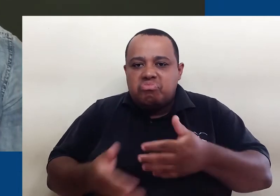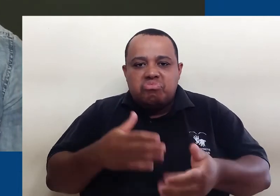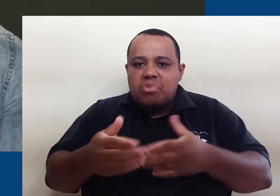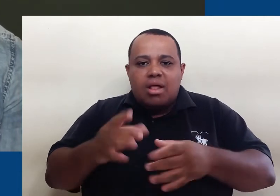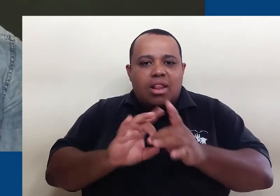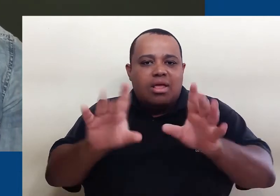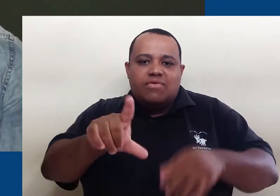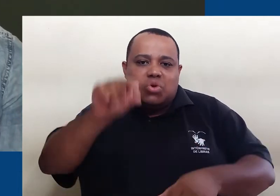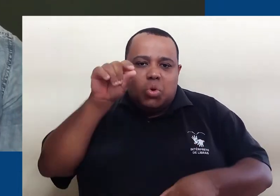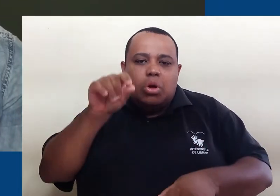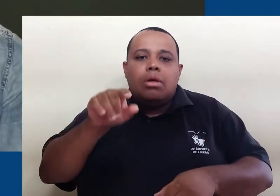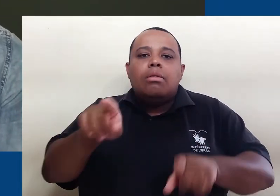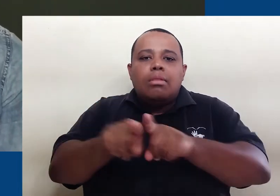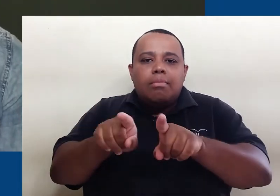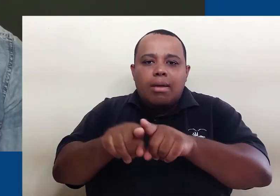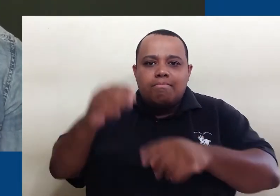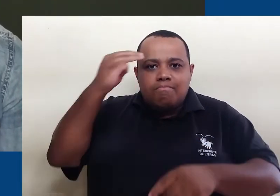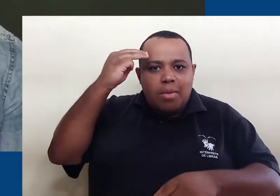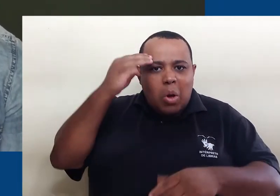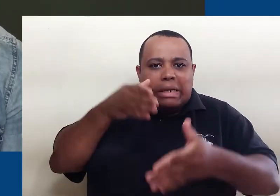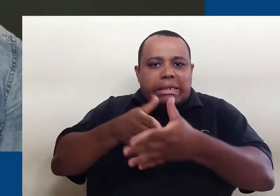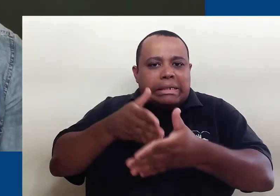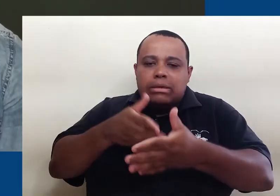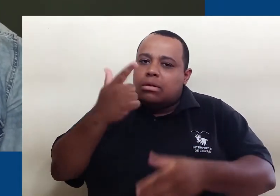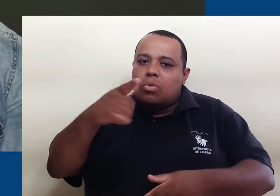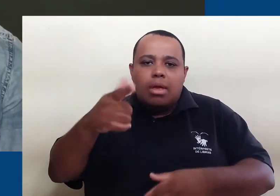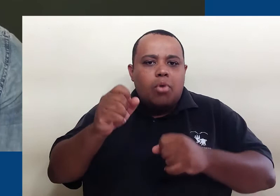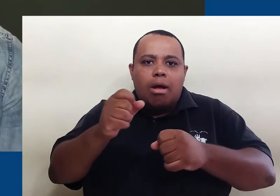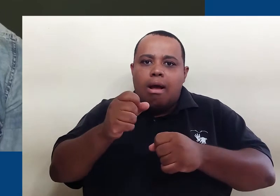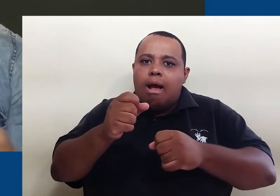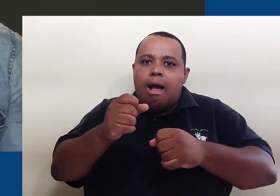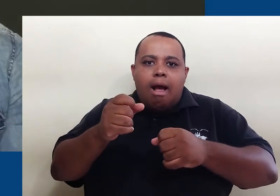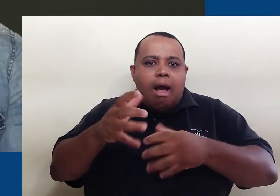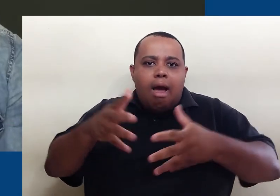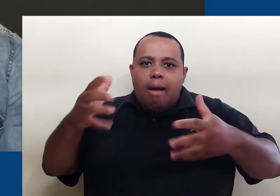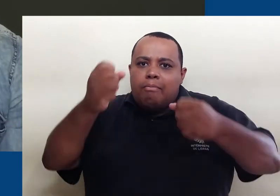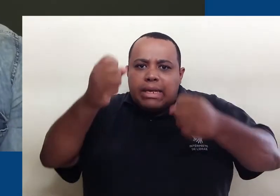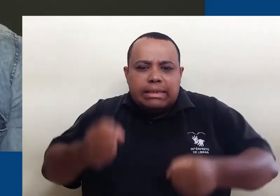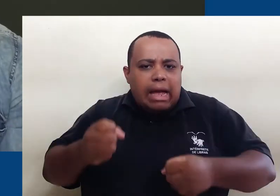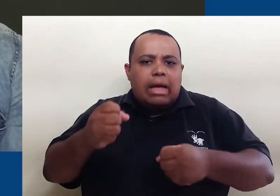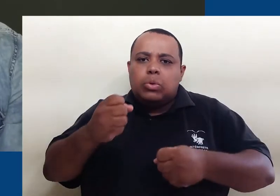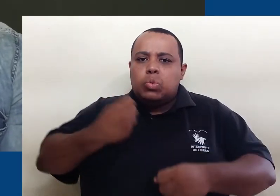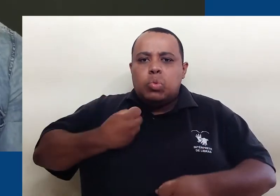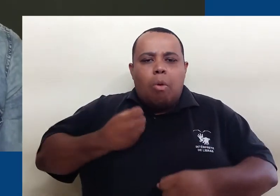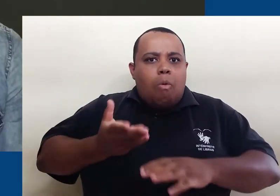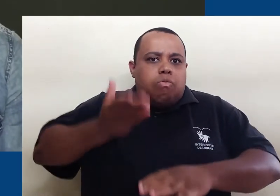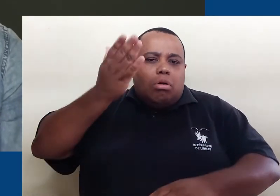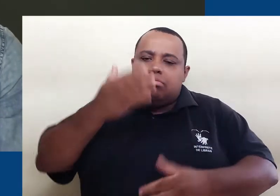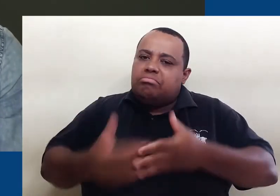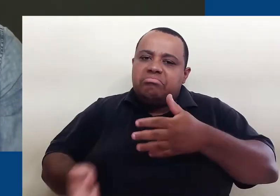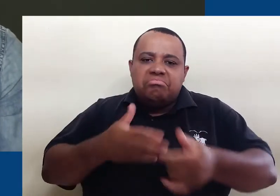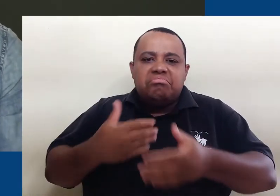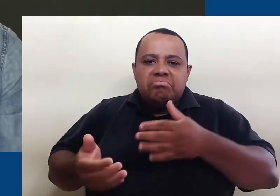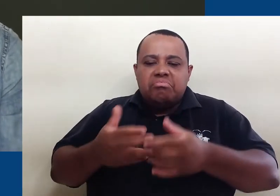não tem nenhum limite de arquivo para enviar. Você pode enviar arquivos enormes, caso seja necessário. E como que a gente faz lá na SEAD? E como você pode fazer